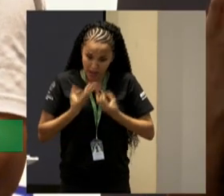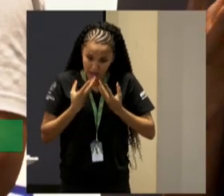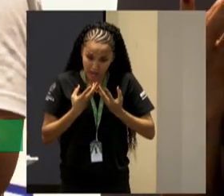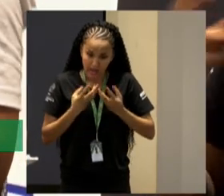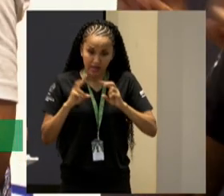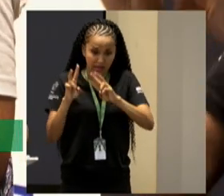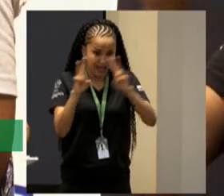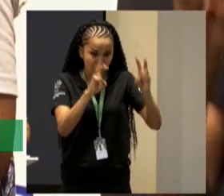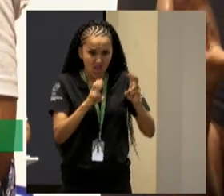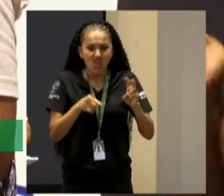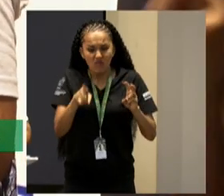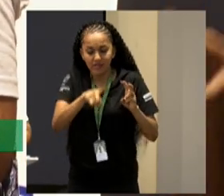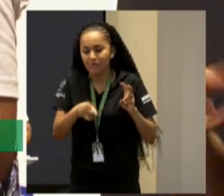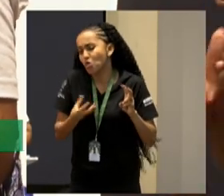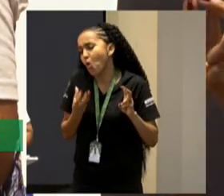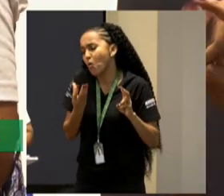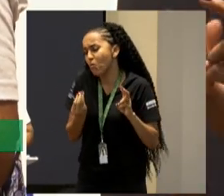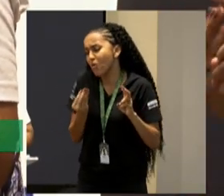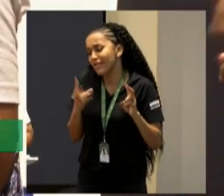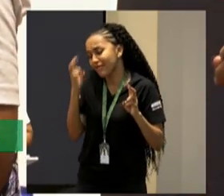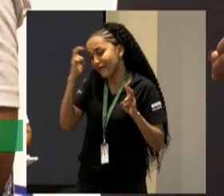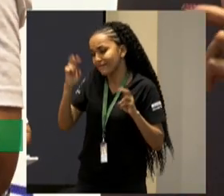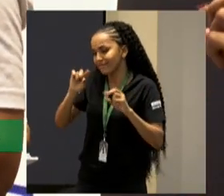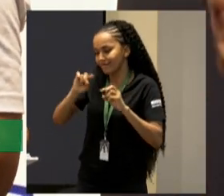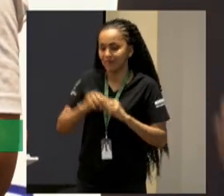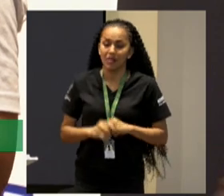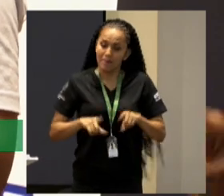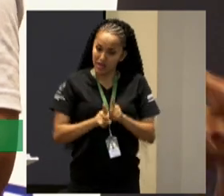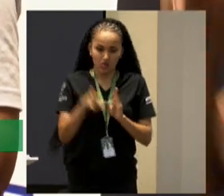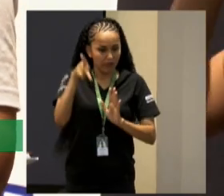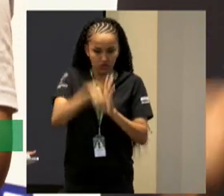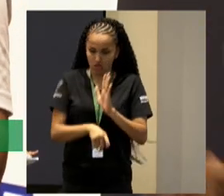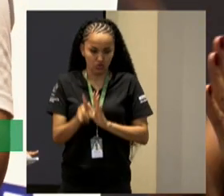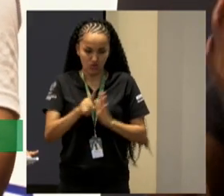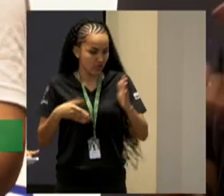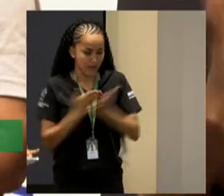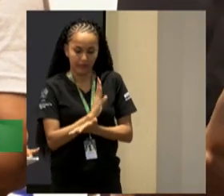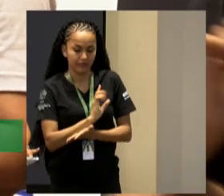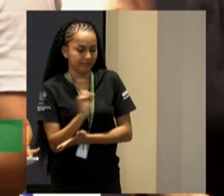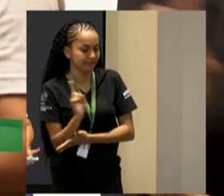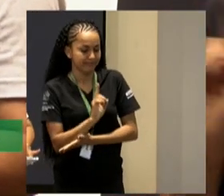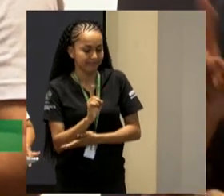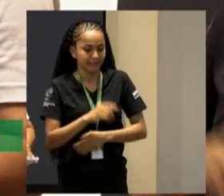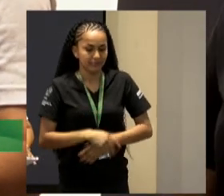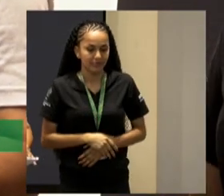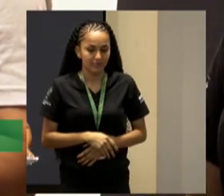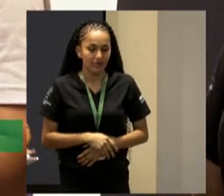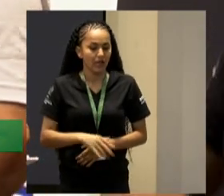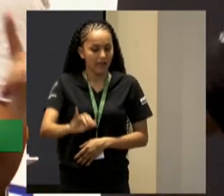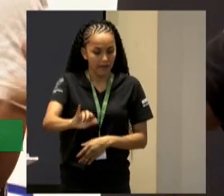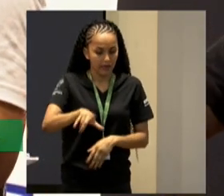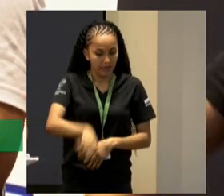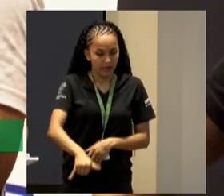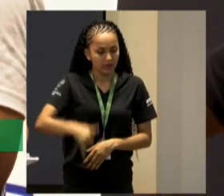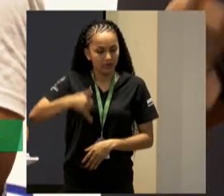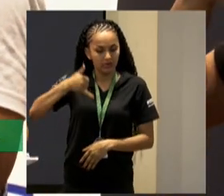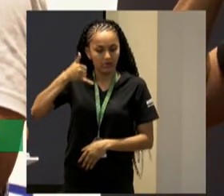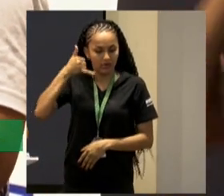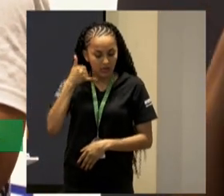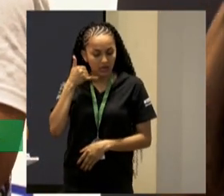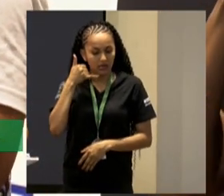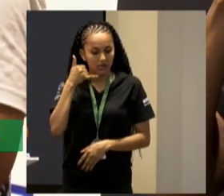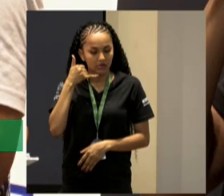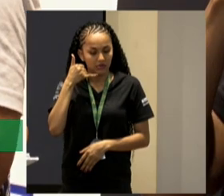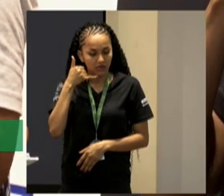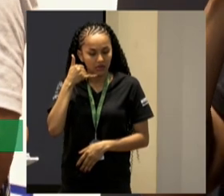abre aspas, vocês são muito inteligentes, fecha aspas, mas o projeto não seria aprovado. Pego o telefone, ligo